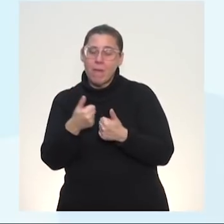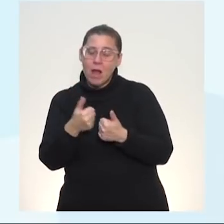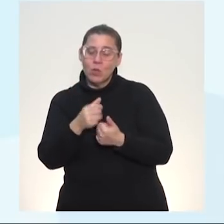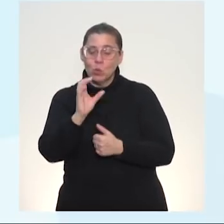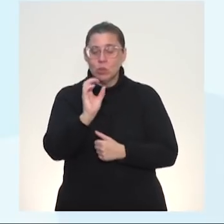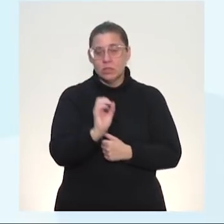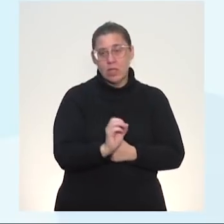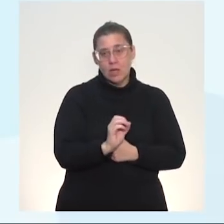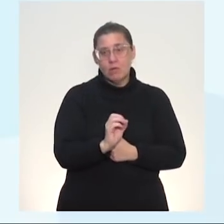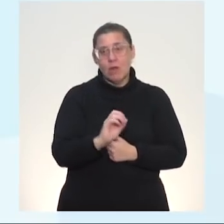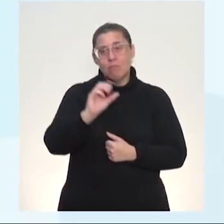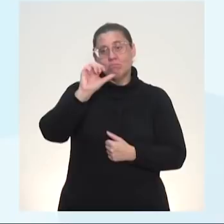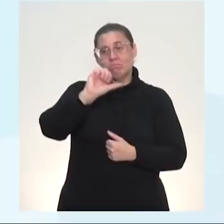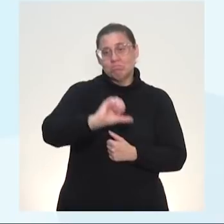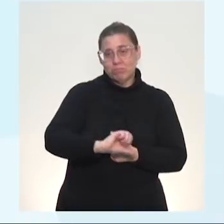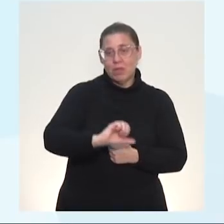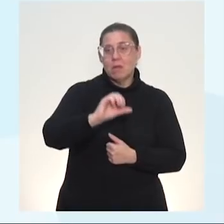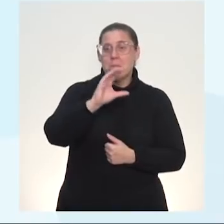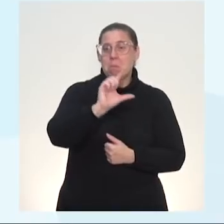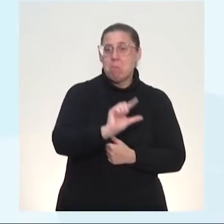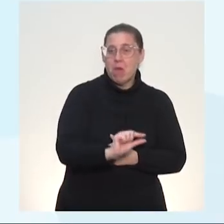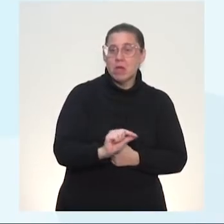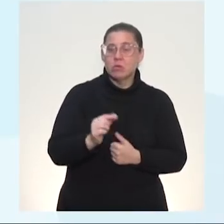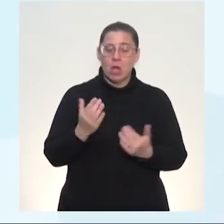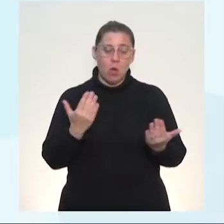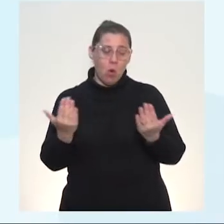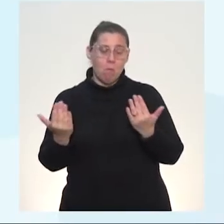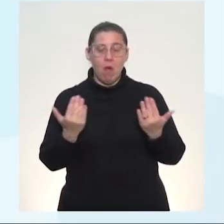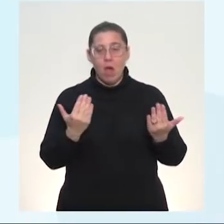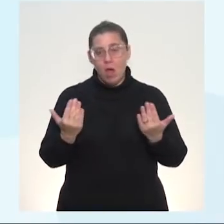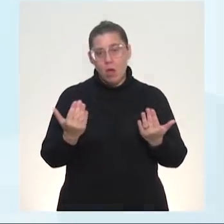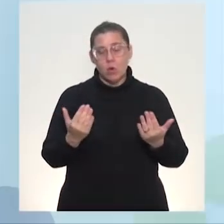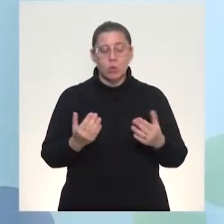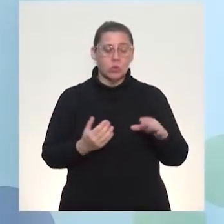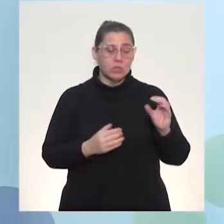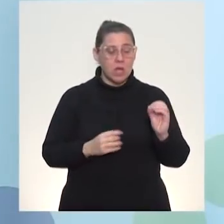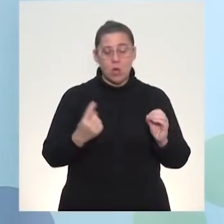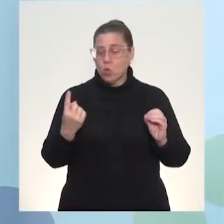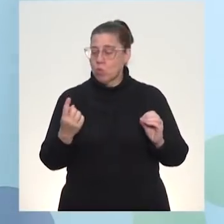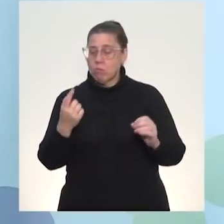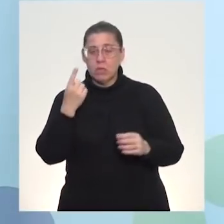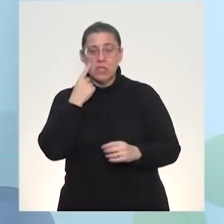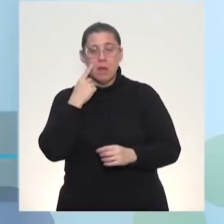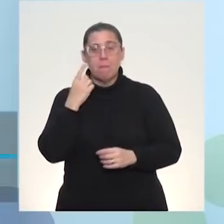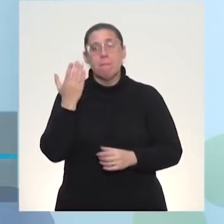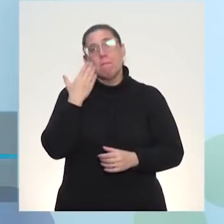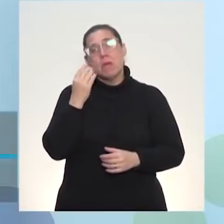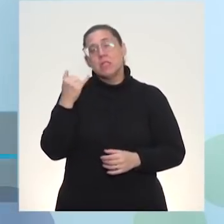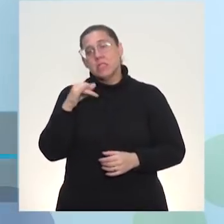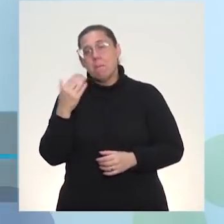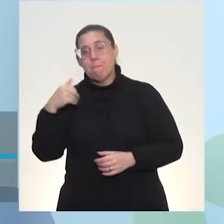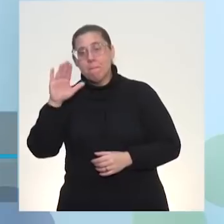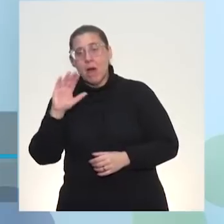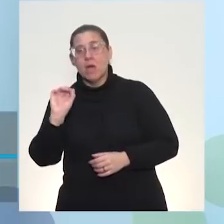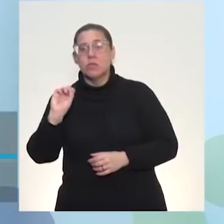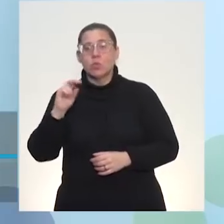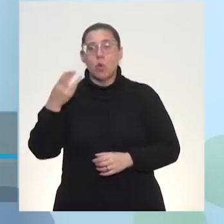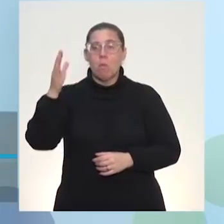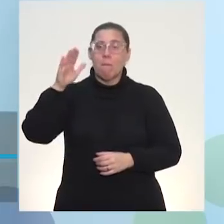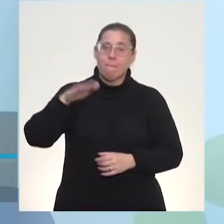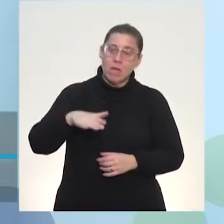menor eficiência energética. Então, eu comparo com 1 ou 0 para saber se tem maior ou menor eficiência